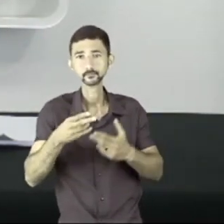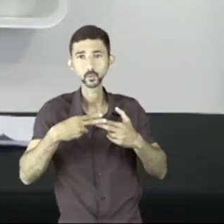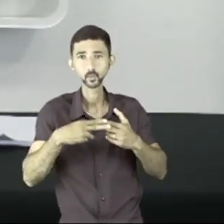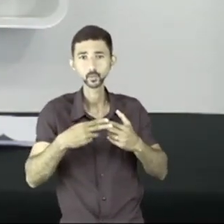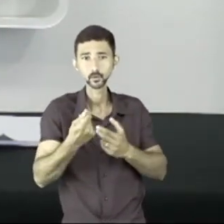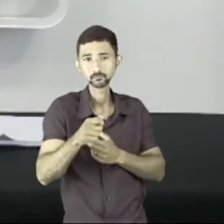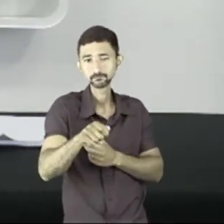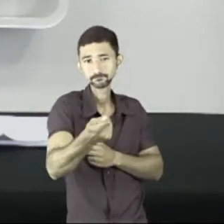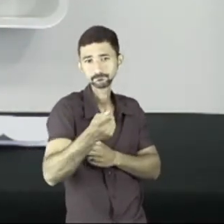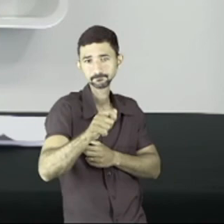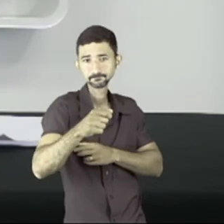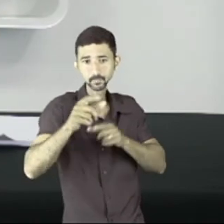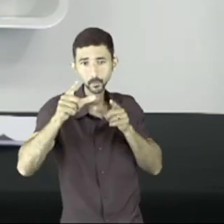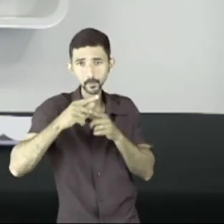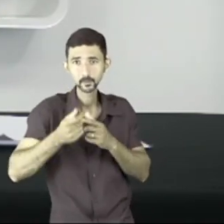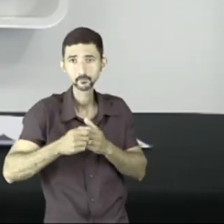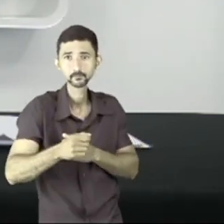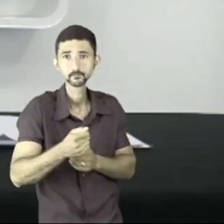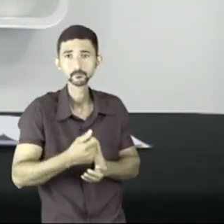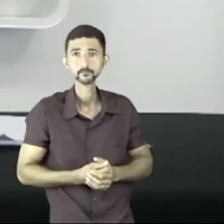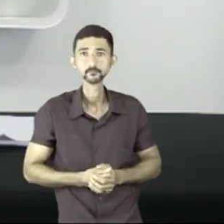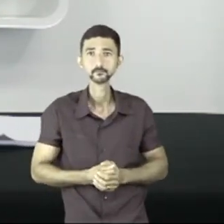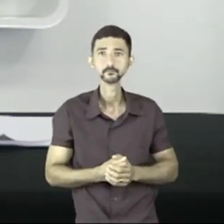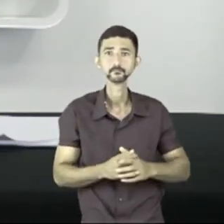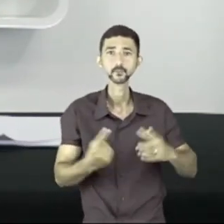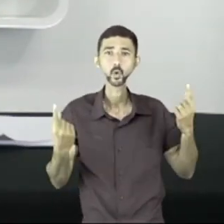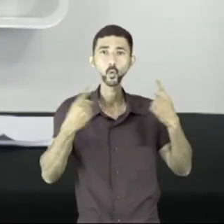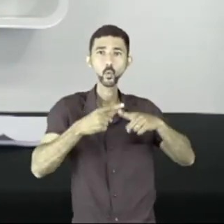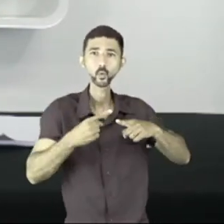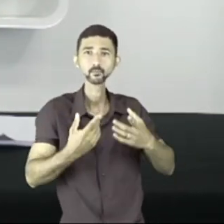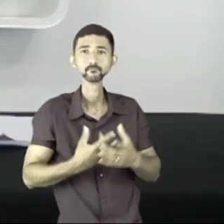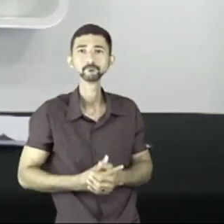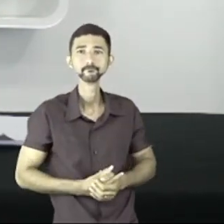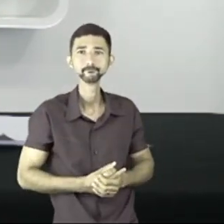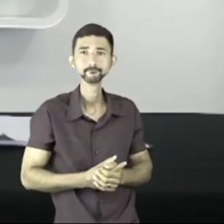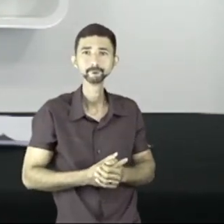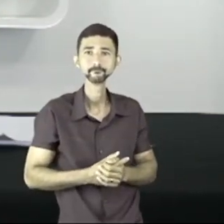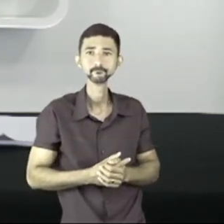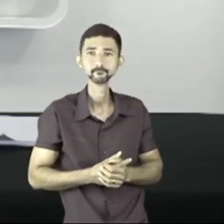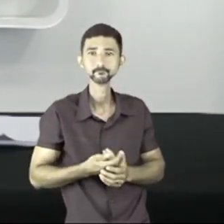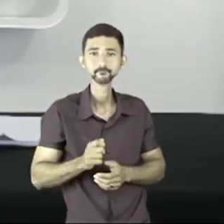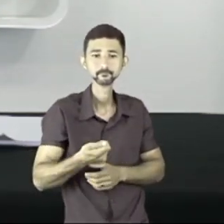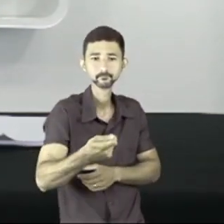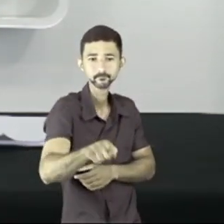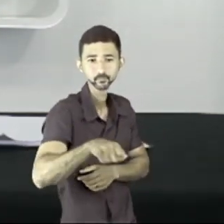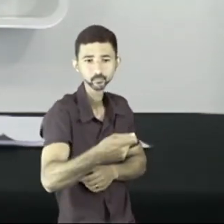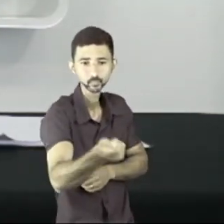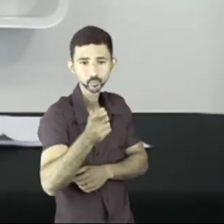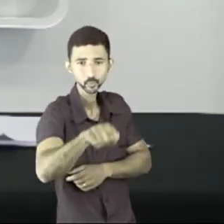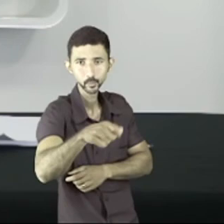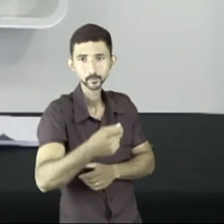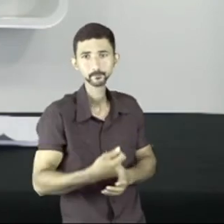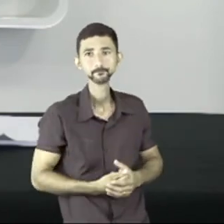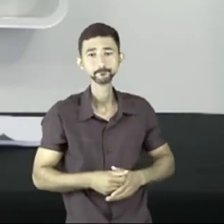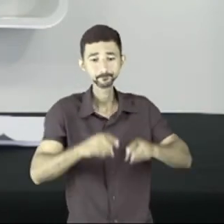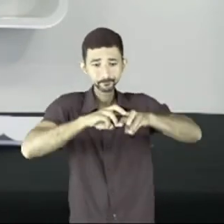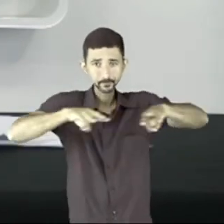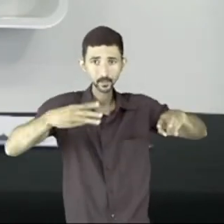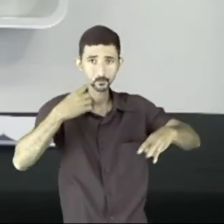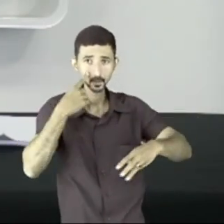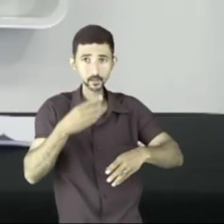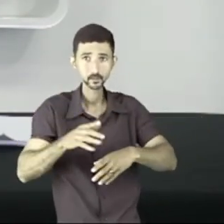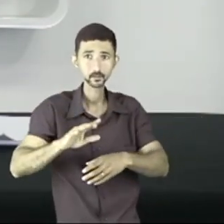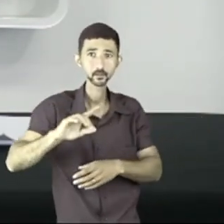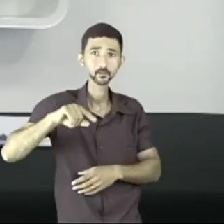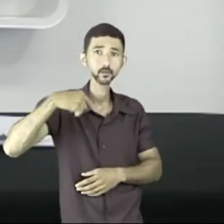essas espadas menores para fazer uma esgrima menor, uma esgrima na mesa, por exemplo. Você pode fazer, eu vou mostrar